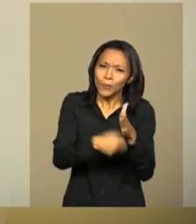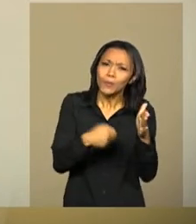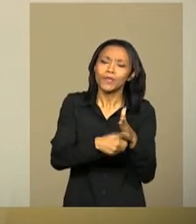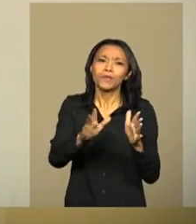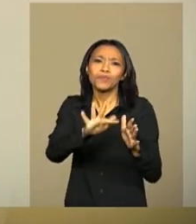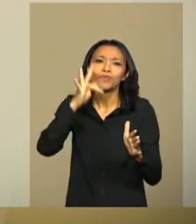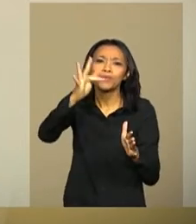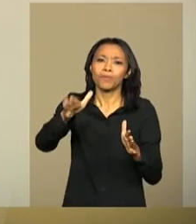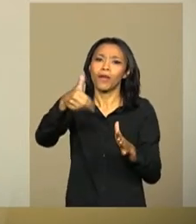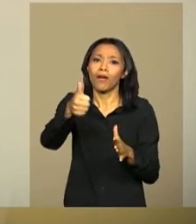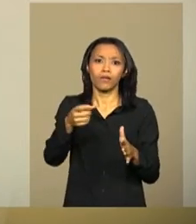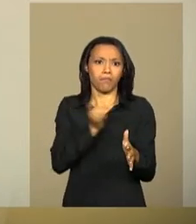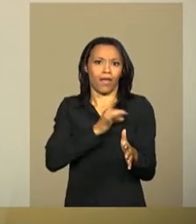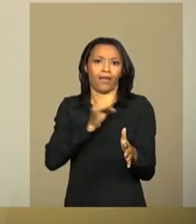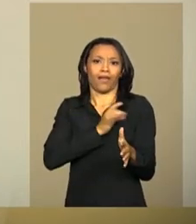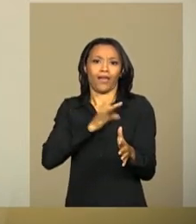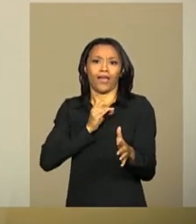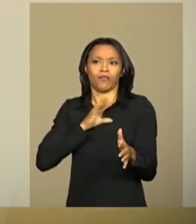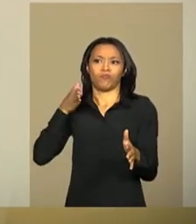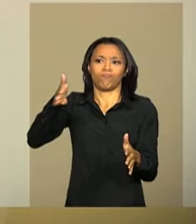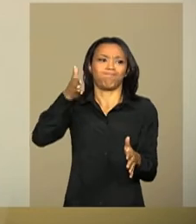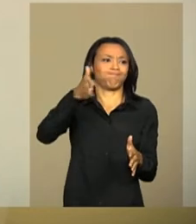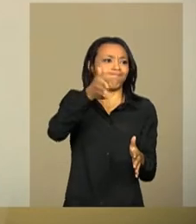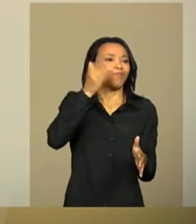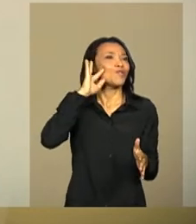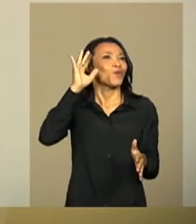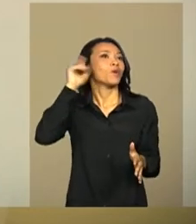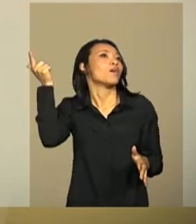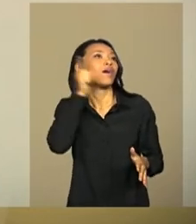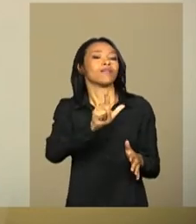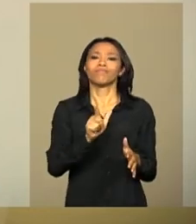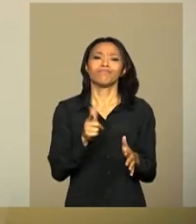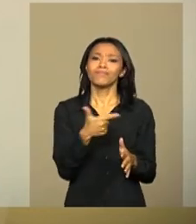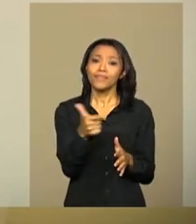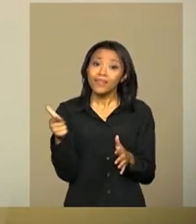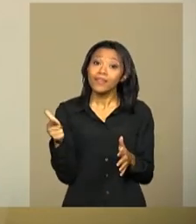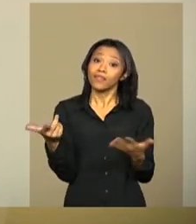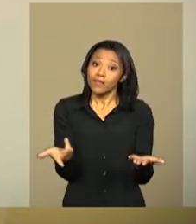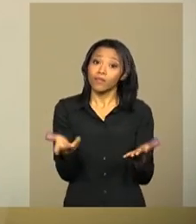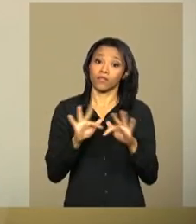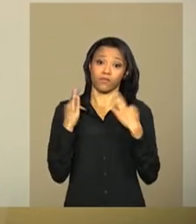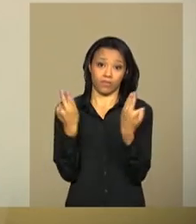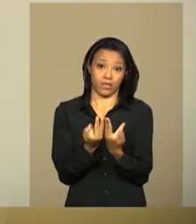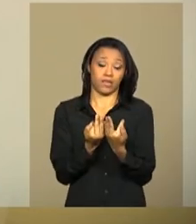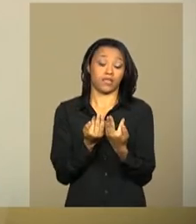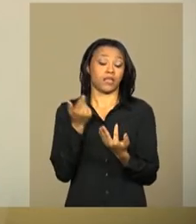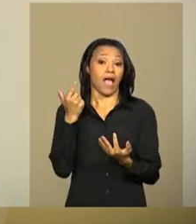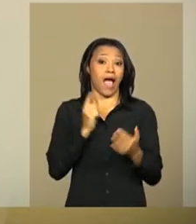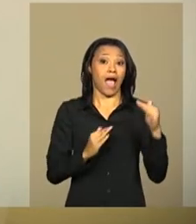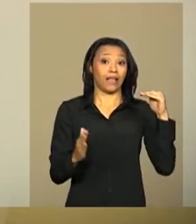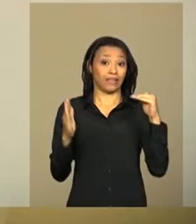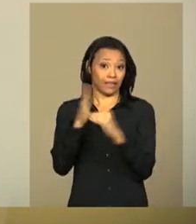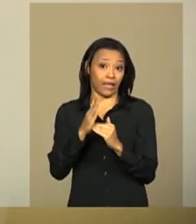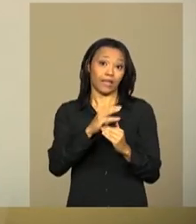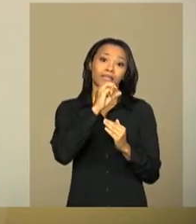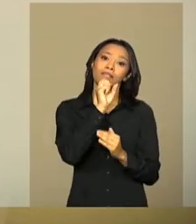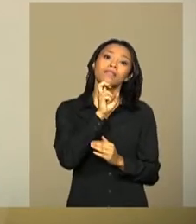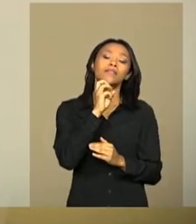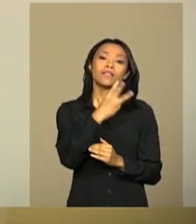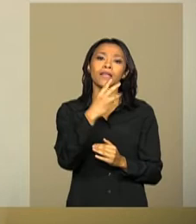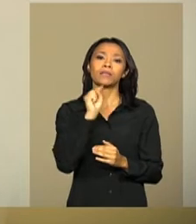futuro melhor e que não tem medo de correr atrás dos seus sonhos então Max para as famílias que ganham até